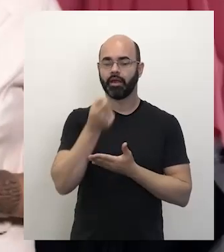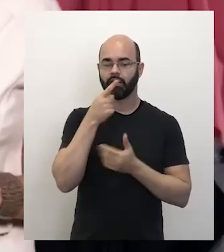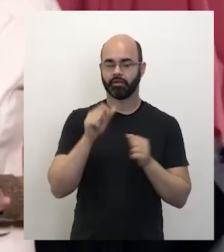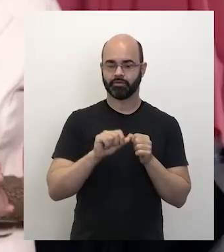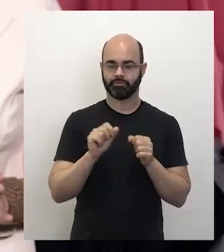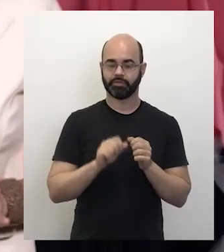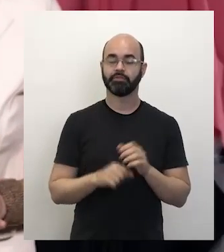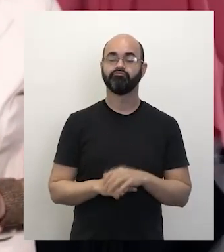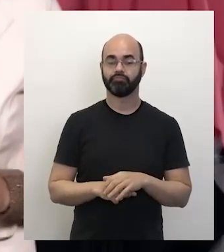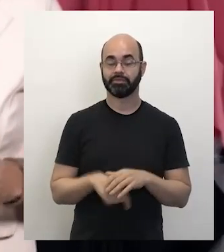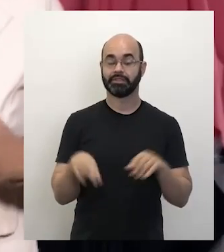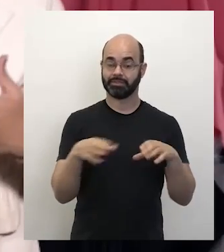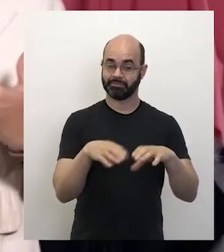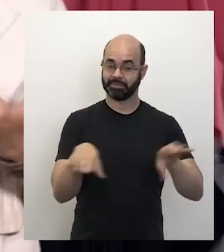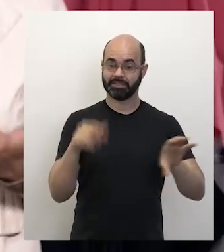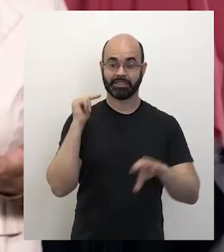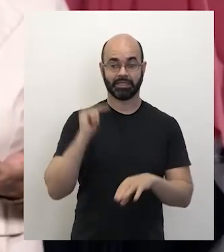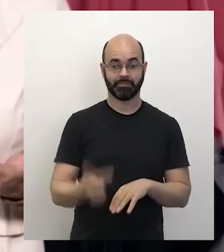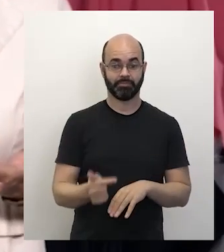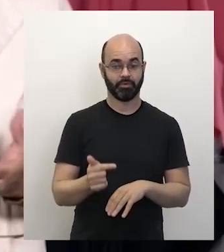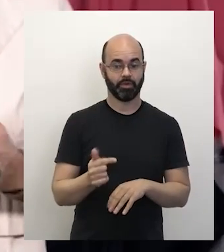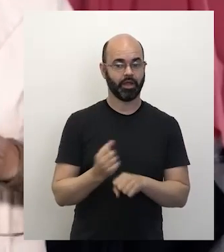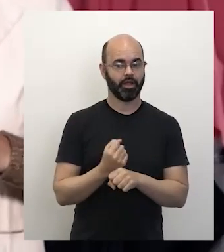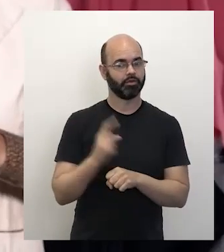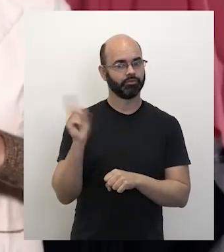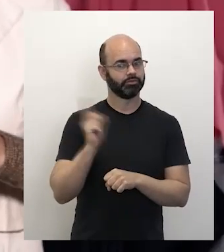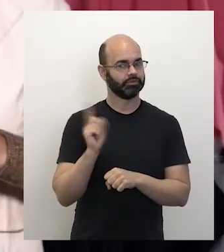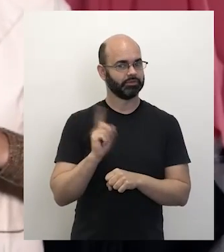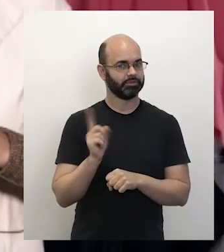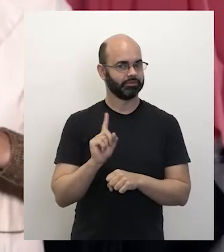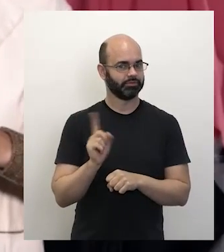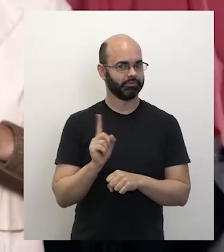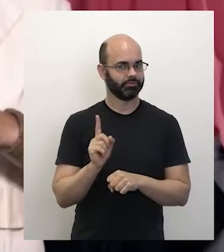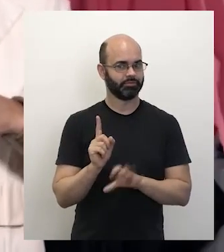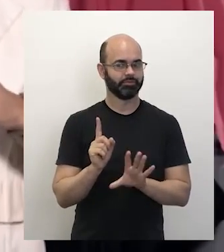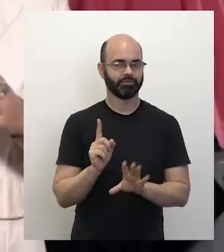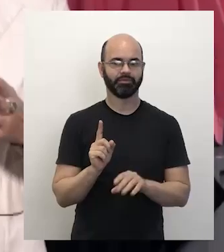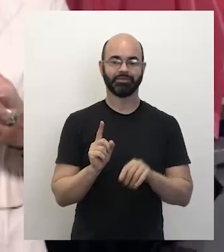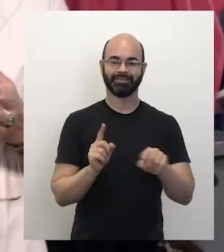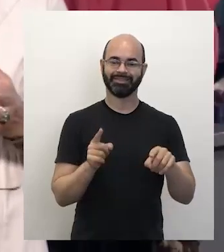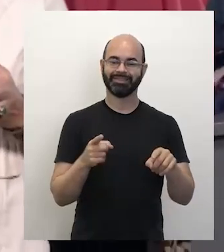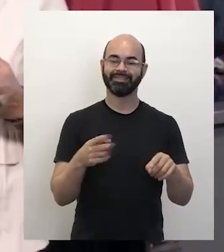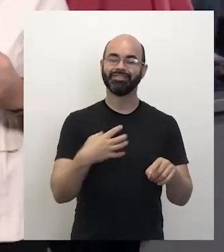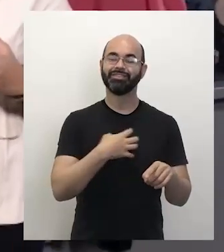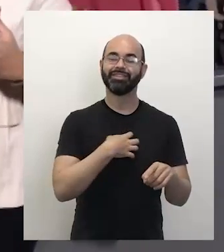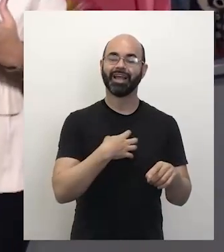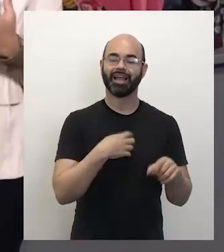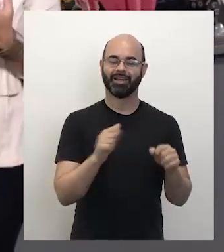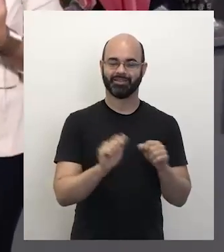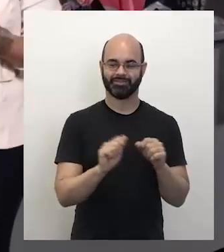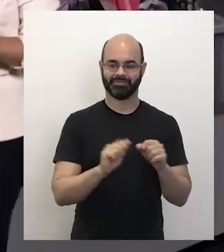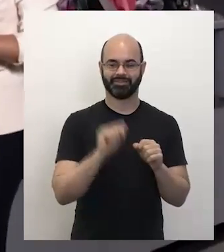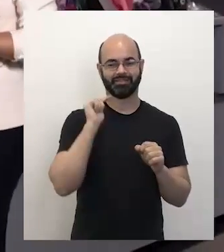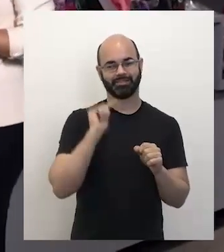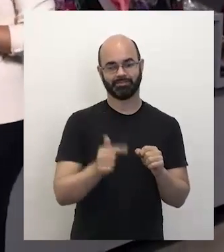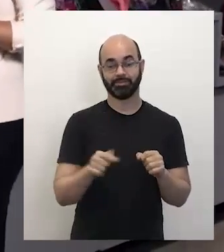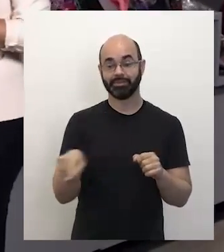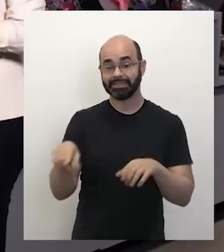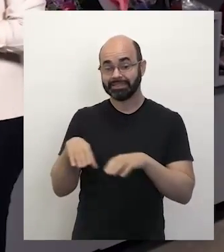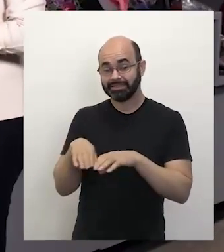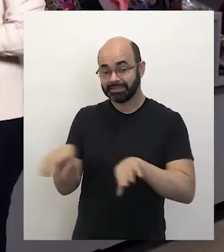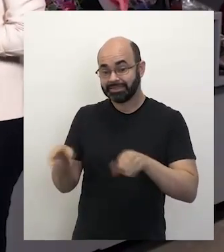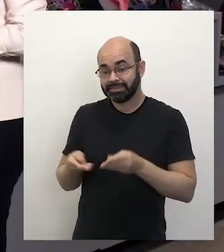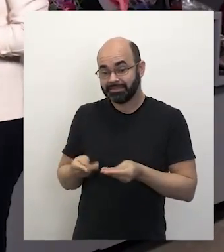tem 7 mil anos. O que tem 7 mil anos é a forma de fazer, a técnica. É isso?